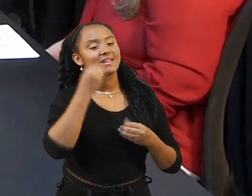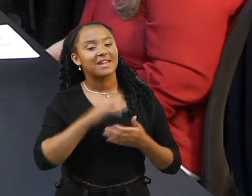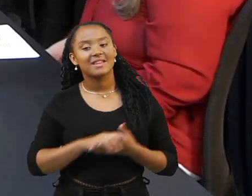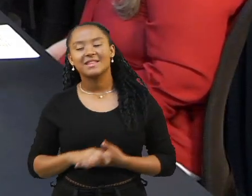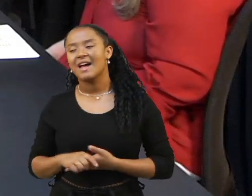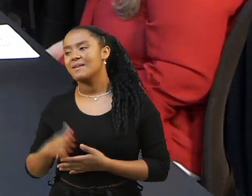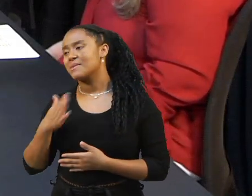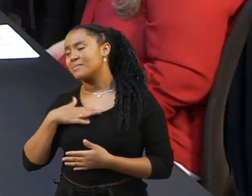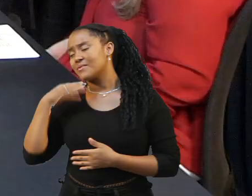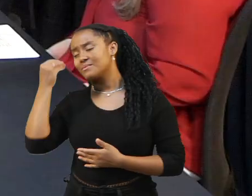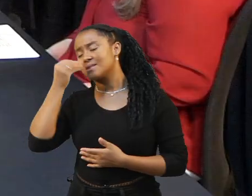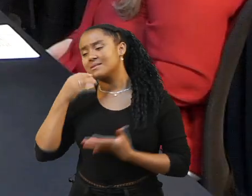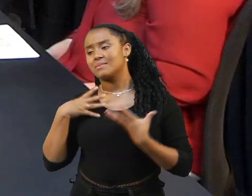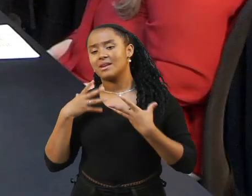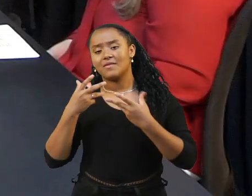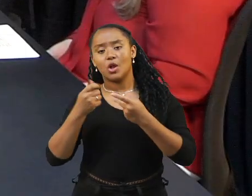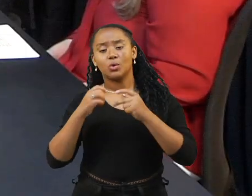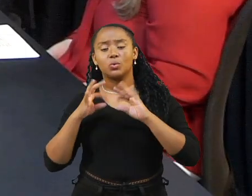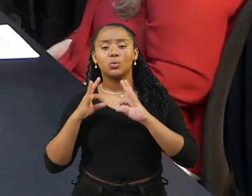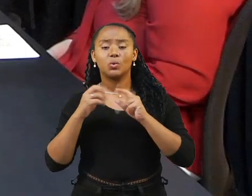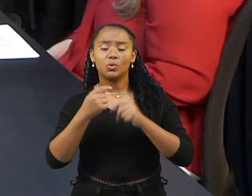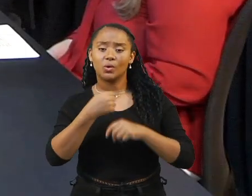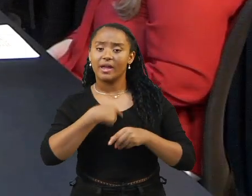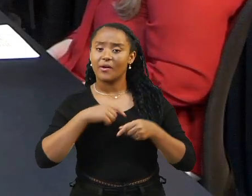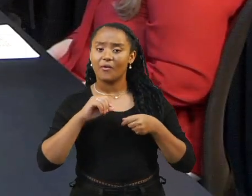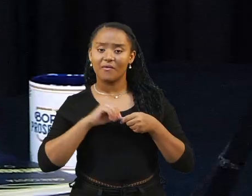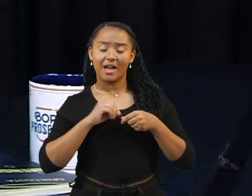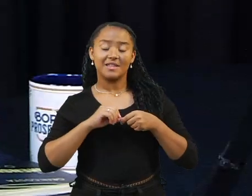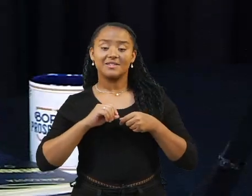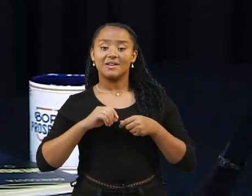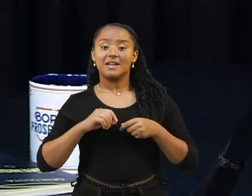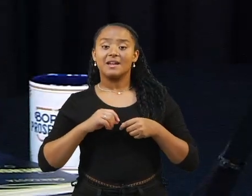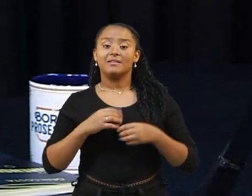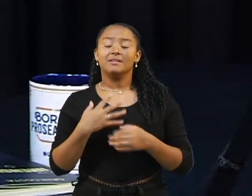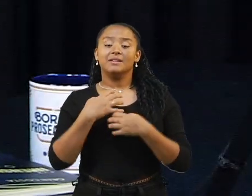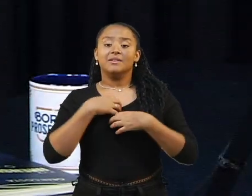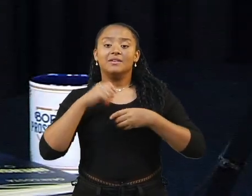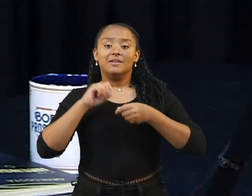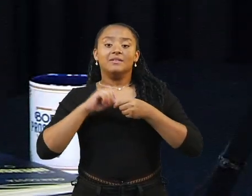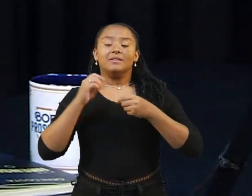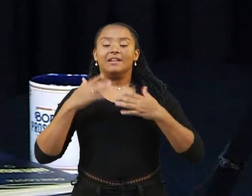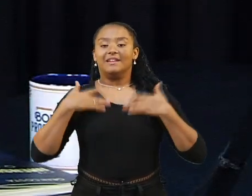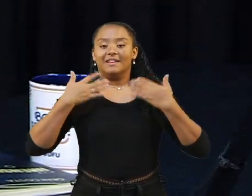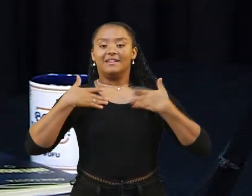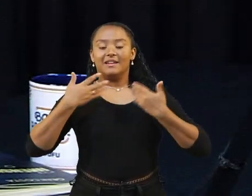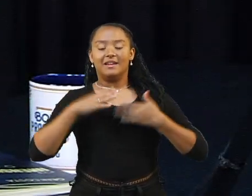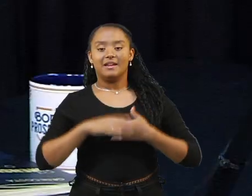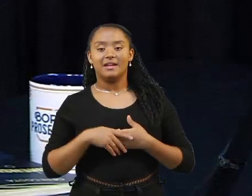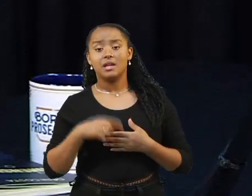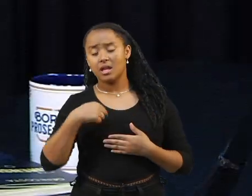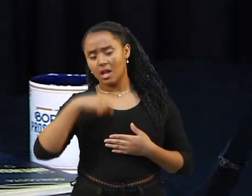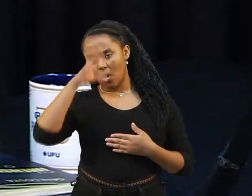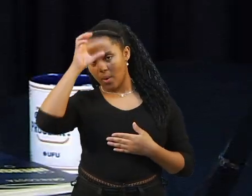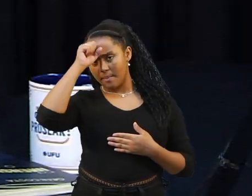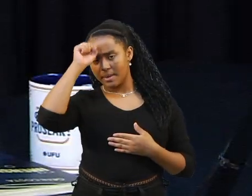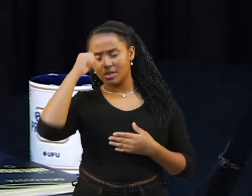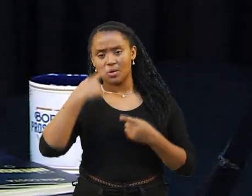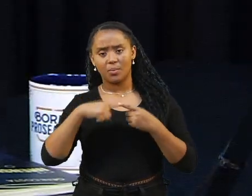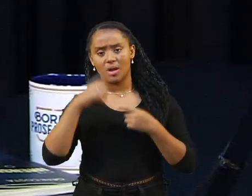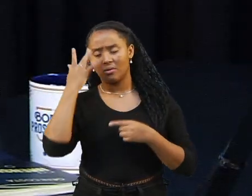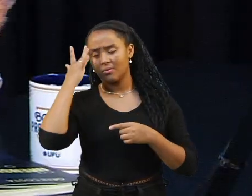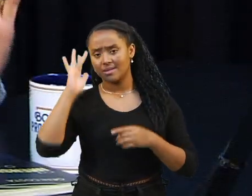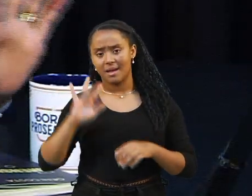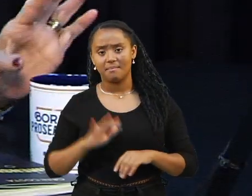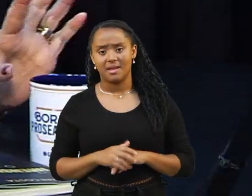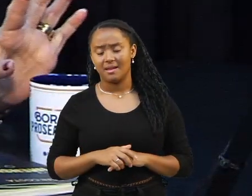faço com muito entusiasmo, né? E aqui eu aprendi, porque eu não sabia, né? Até uma vez o Márcio falou para